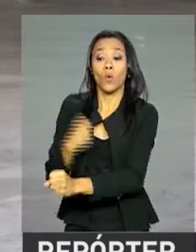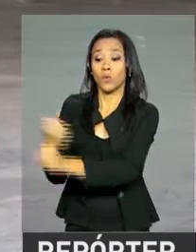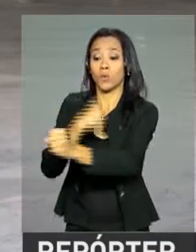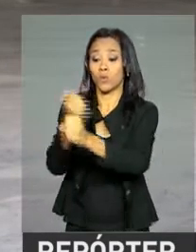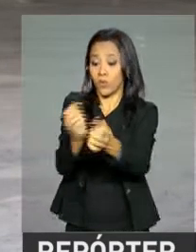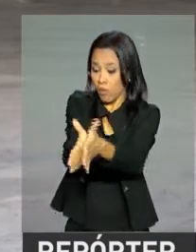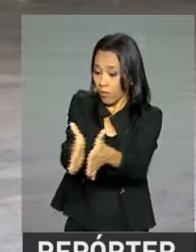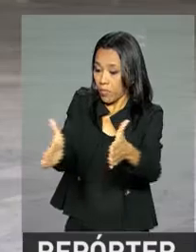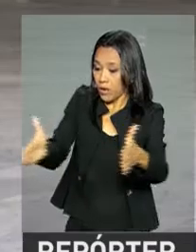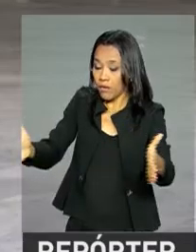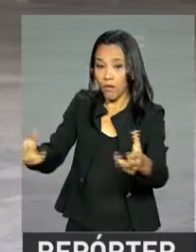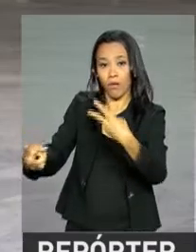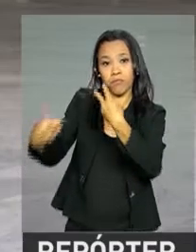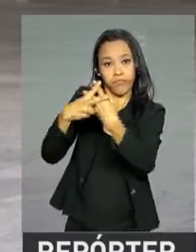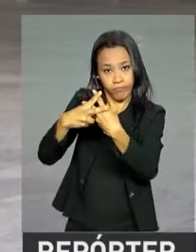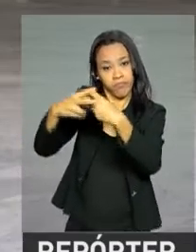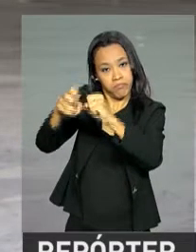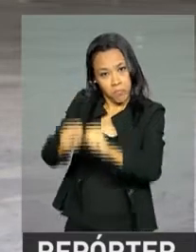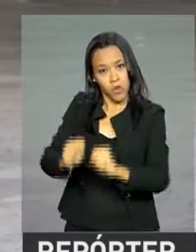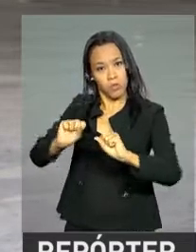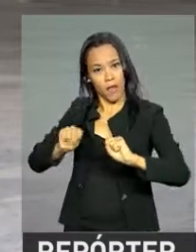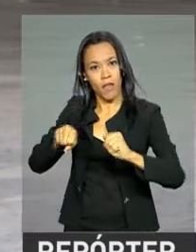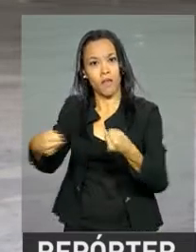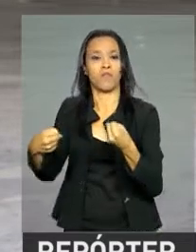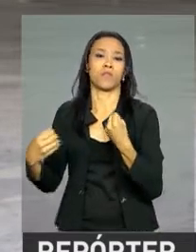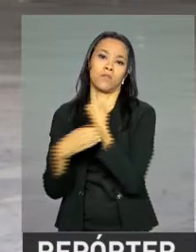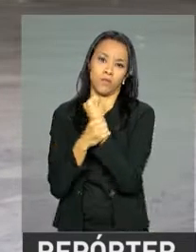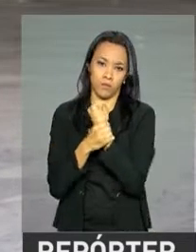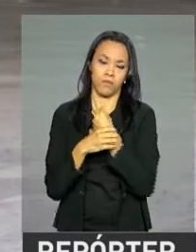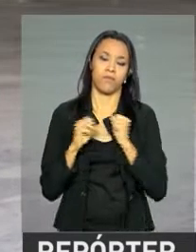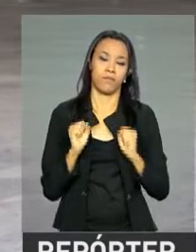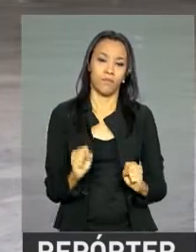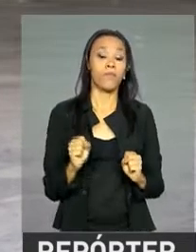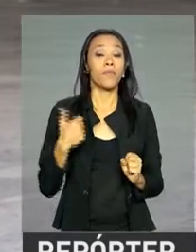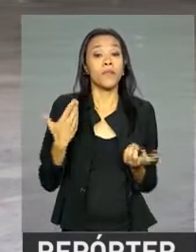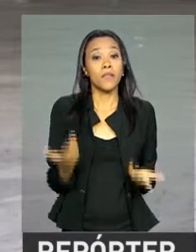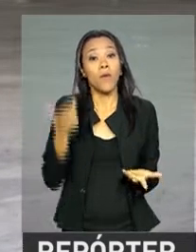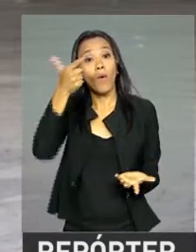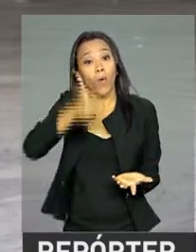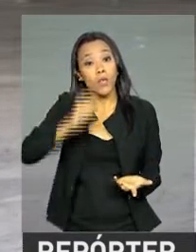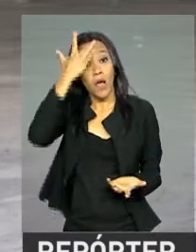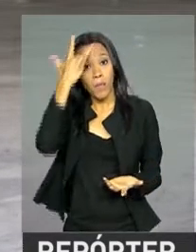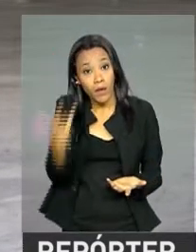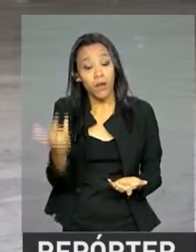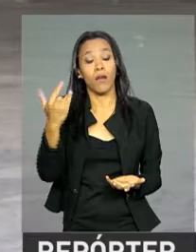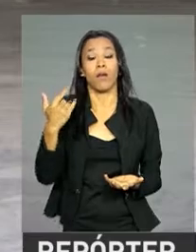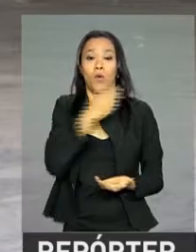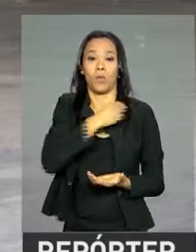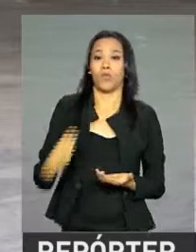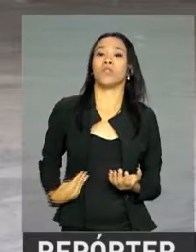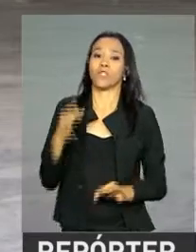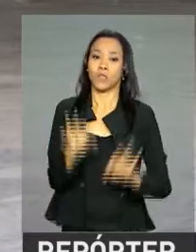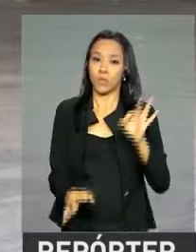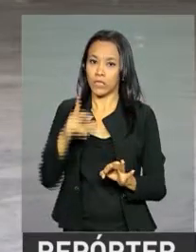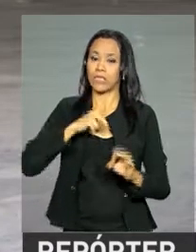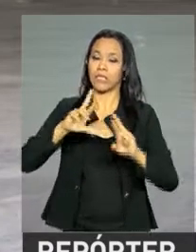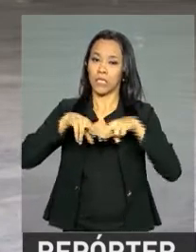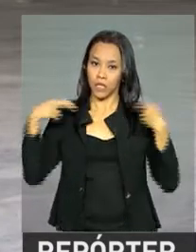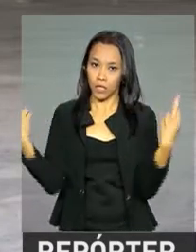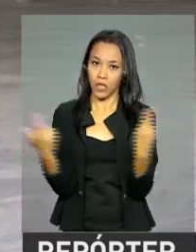para que a segurança seja reforçada do estado lembrando também que amanhã o ministro da justiça alexandre de moraes se reúne com os secretários